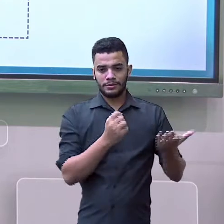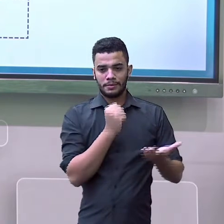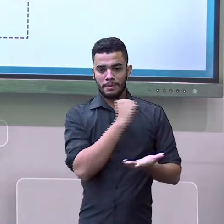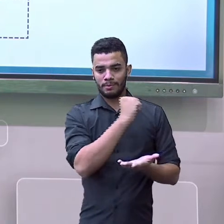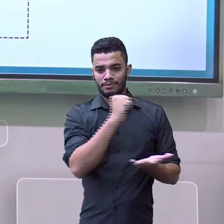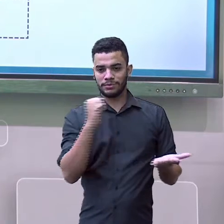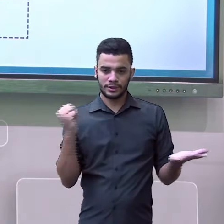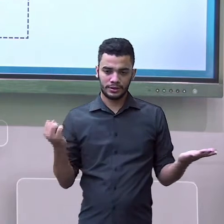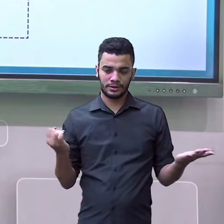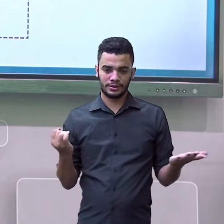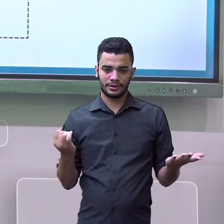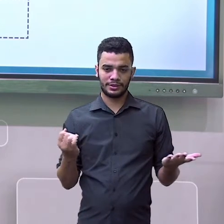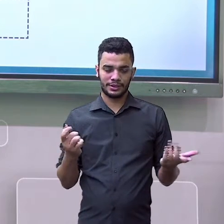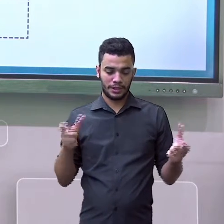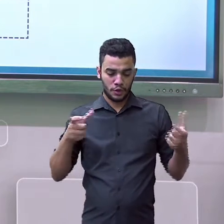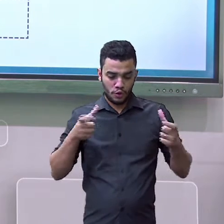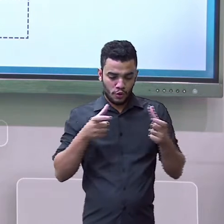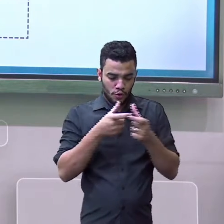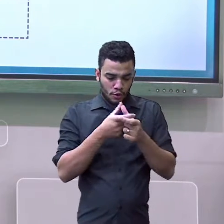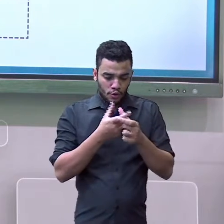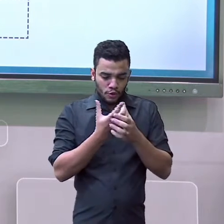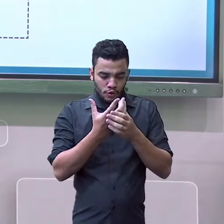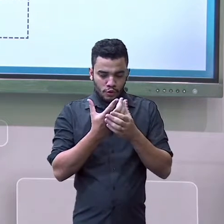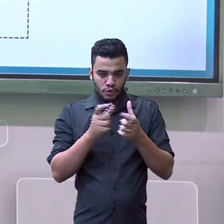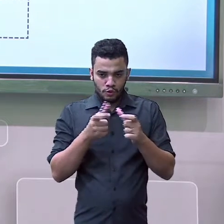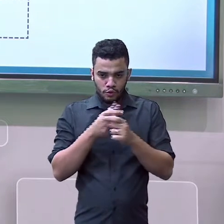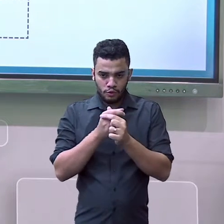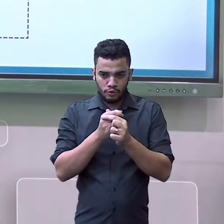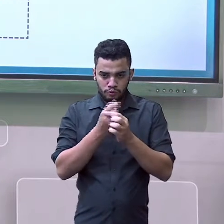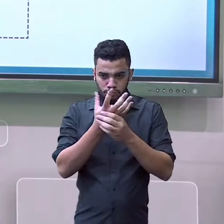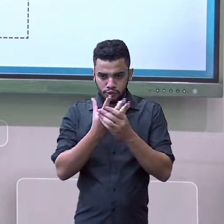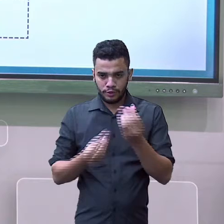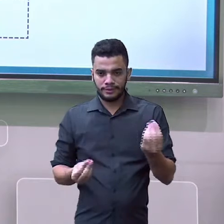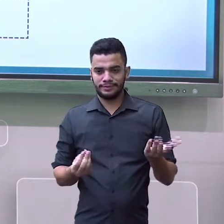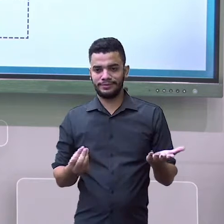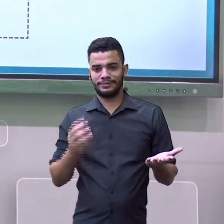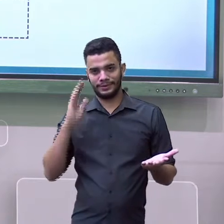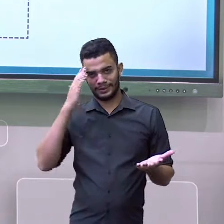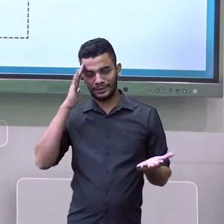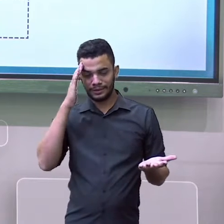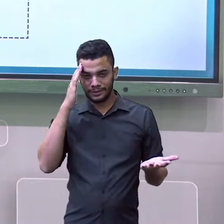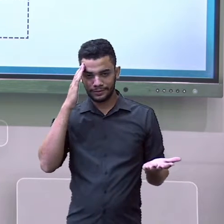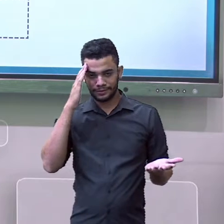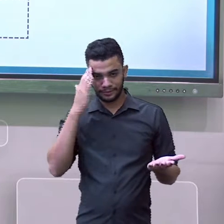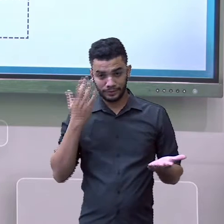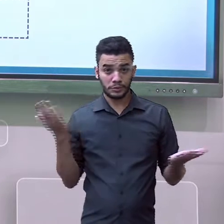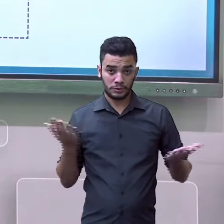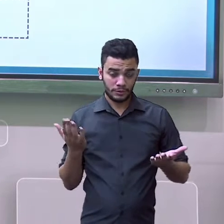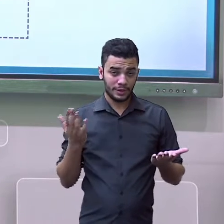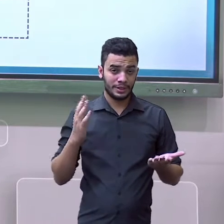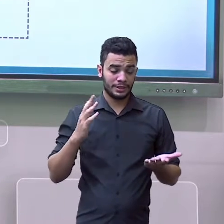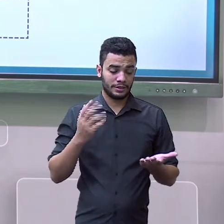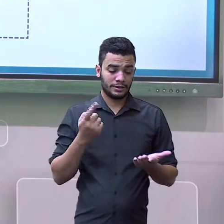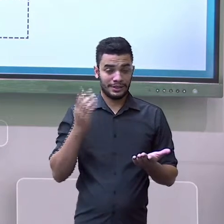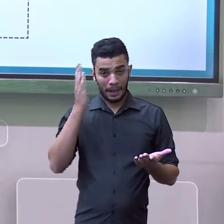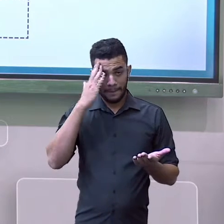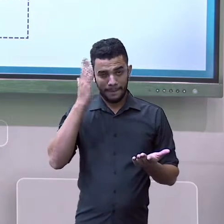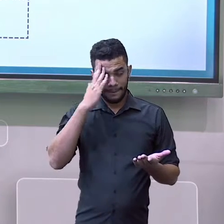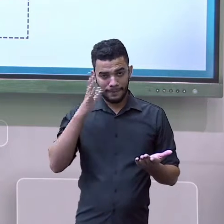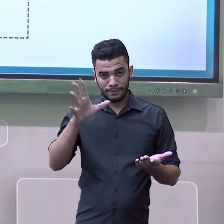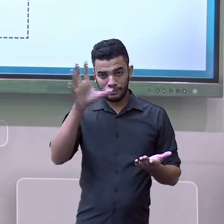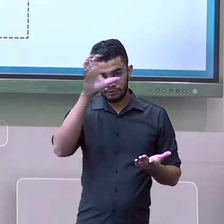compreende a respeito do significado de extinção, vamos aprofundar o estudo sobre a